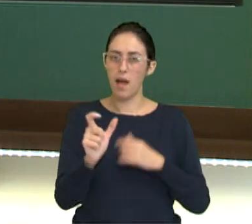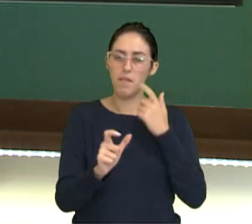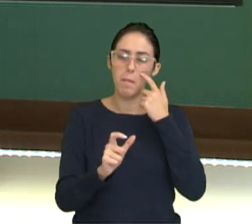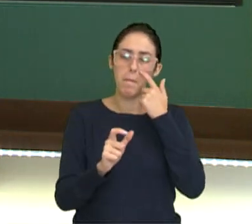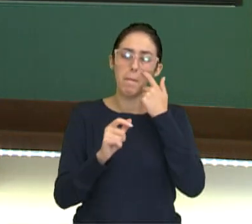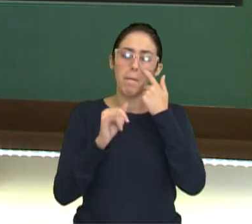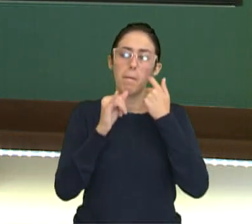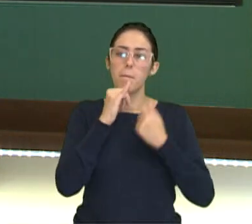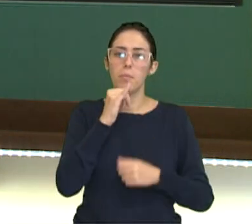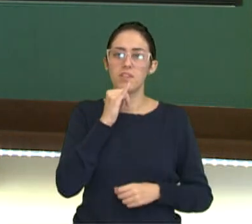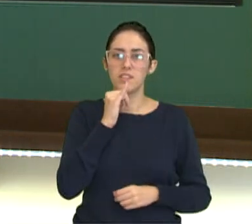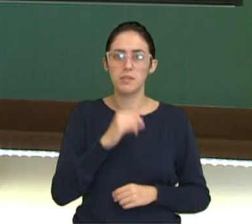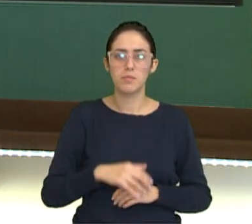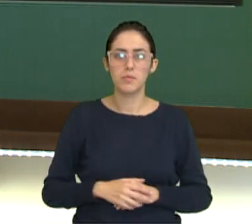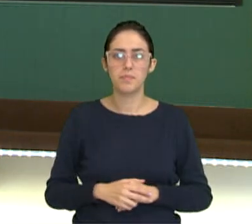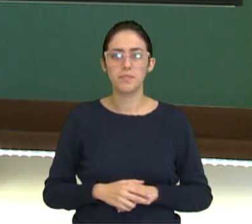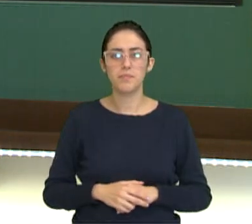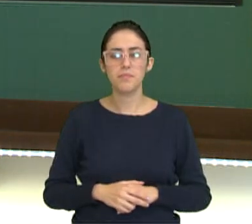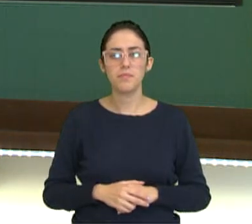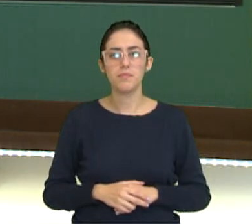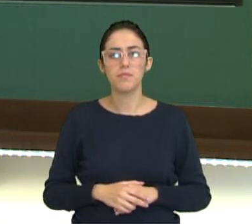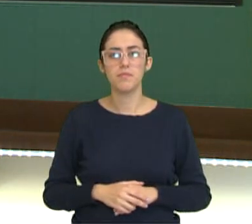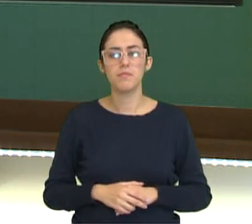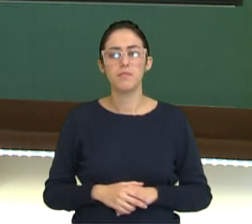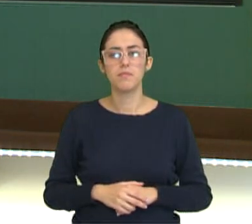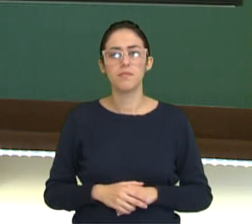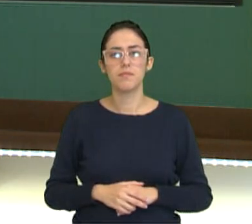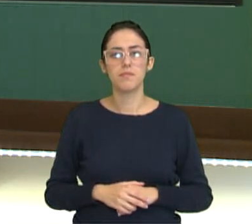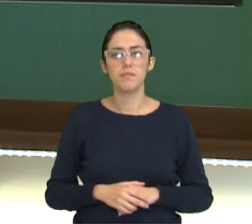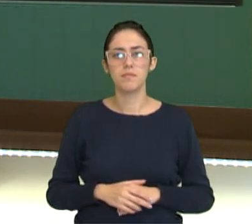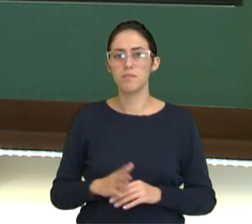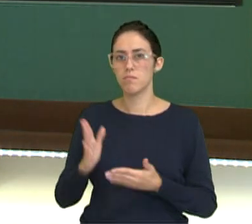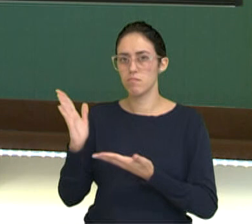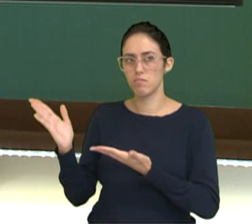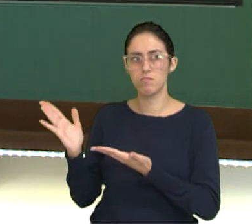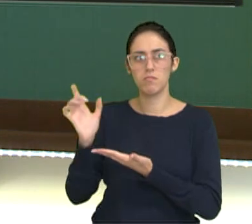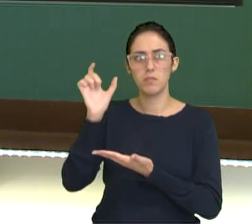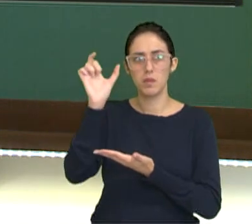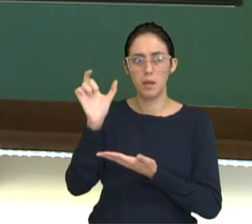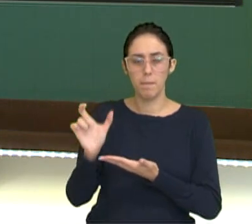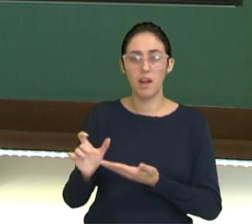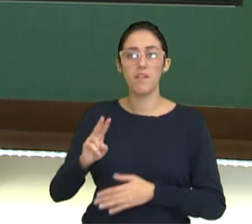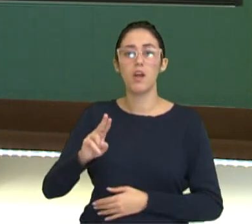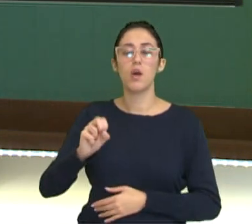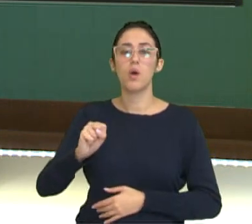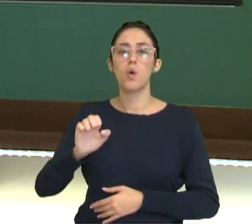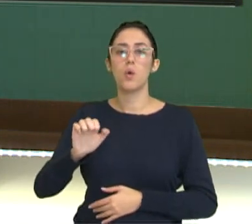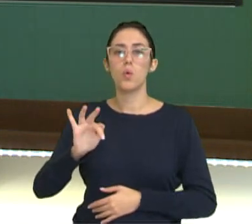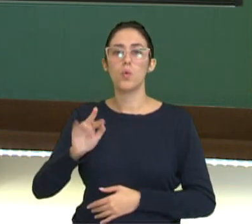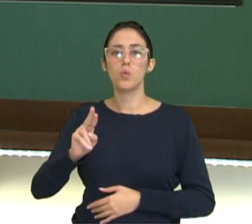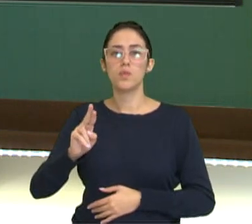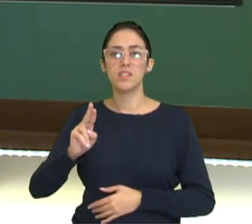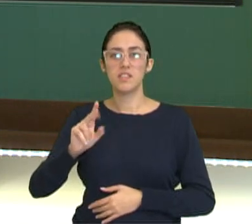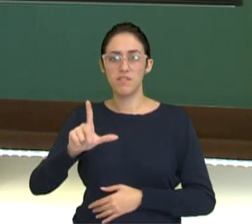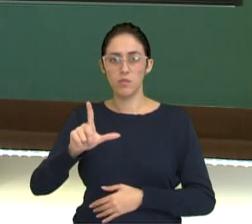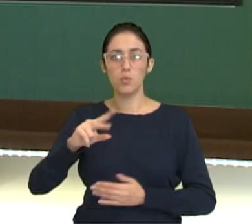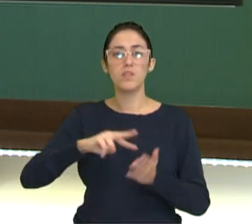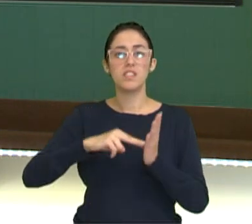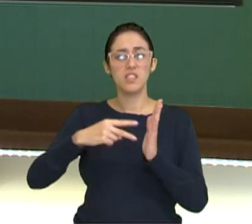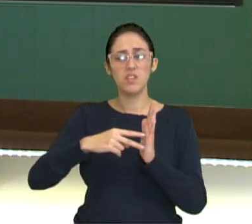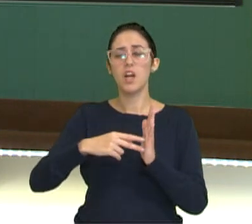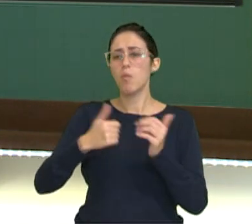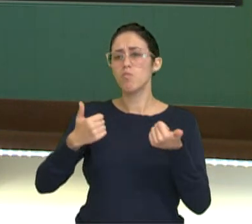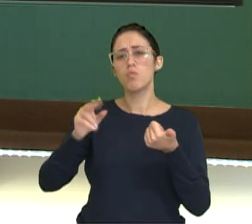exemplo, unhelpful, useful. Useful significa útil. Helpful é prestativo,